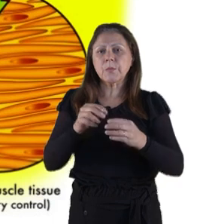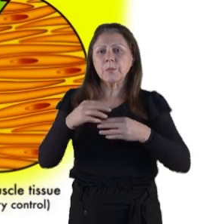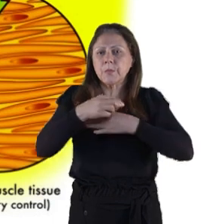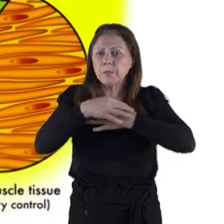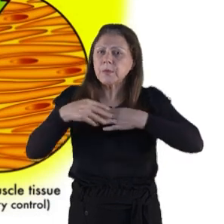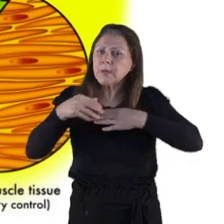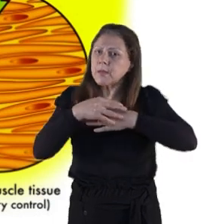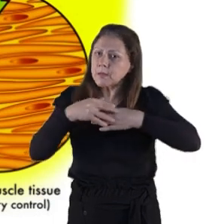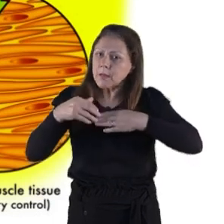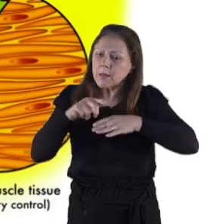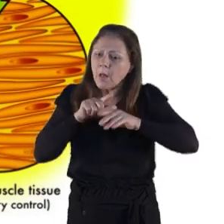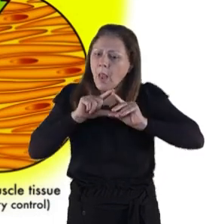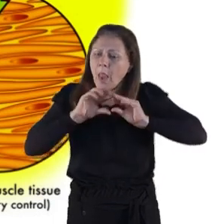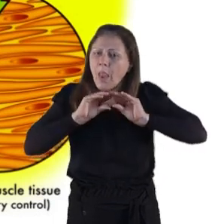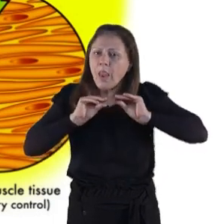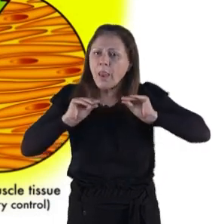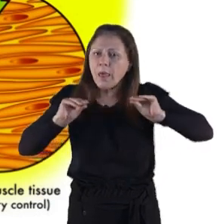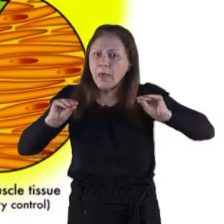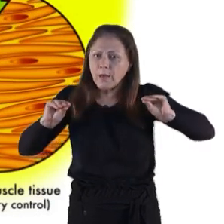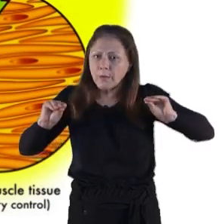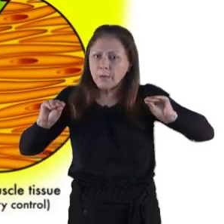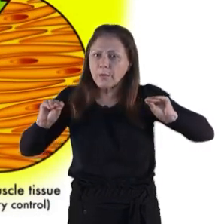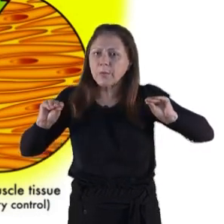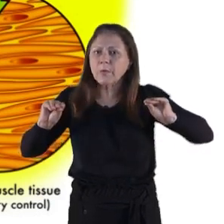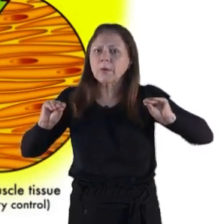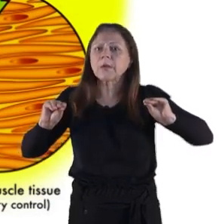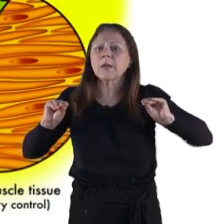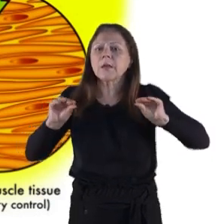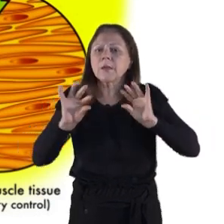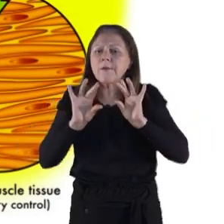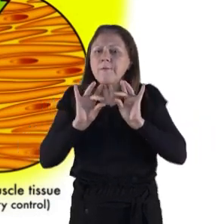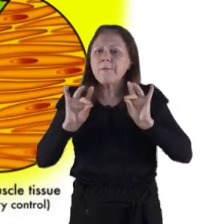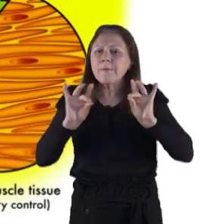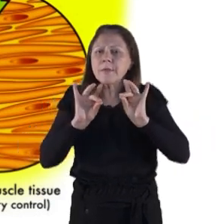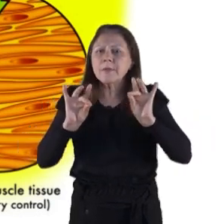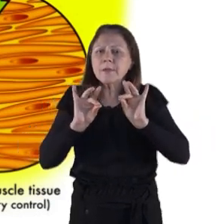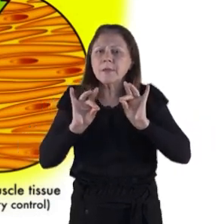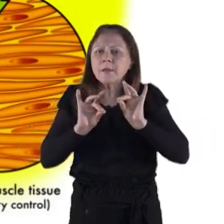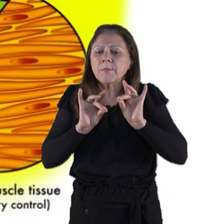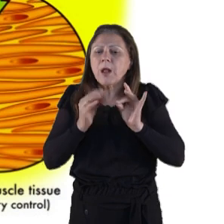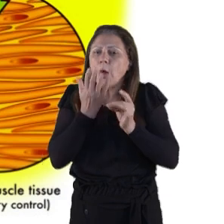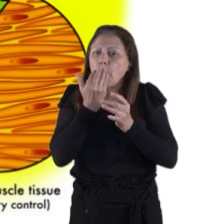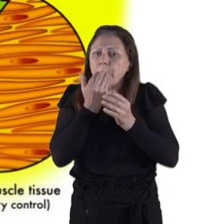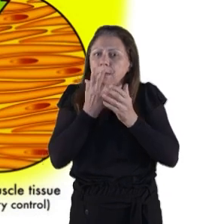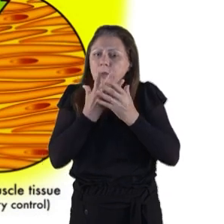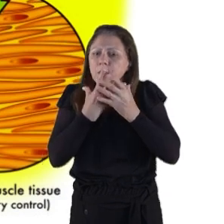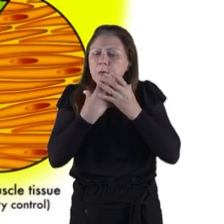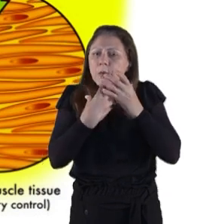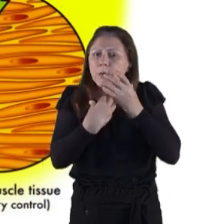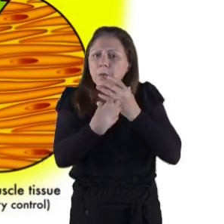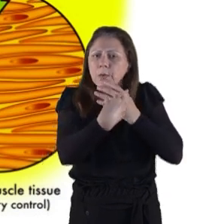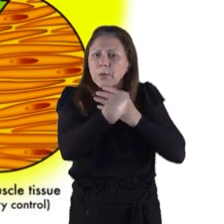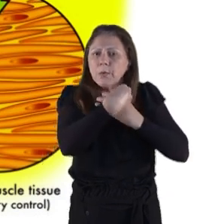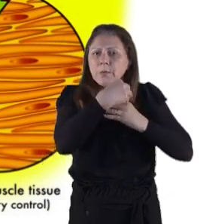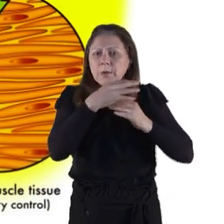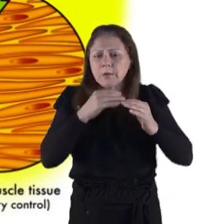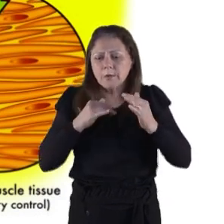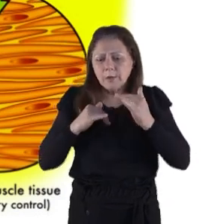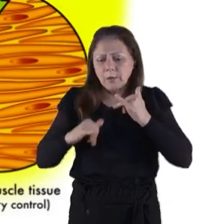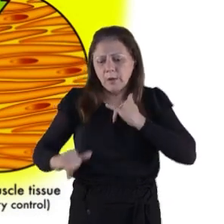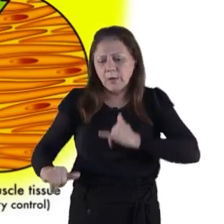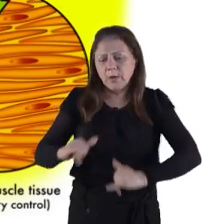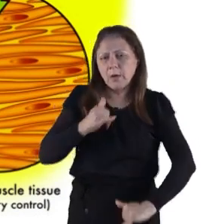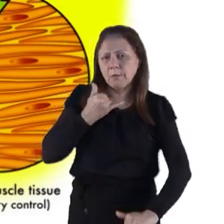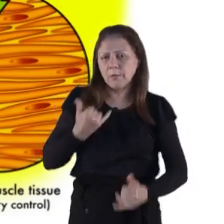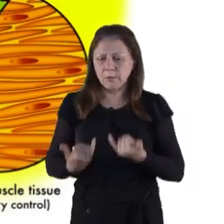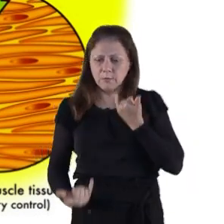tecido que está responsável por revestir os órgãos, que vai precisar de um tecido mais delicado para absorver os nutrientes, para enviar informações